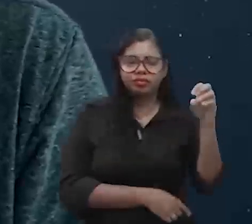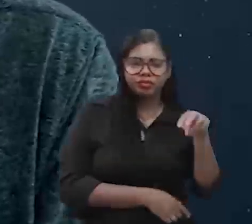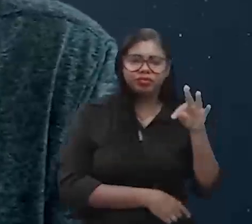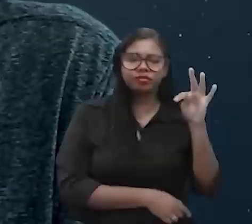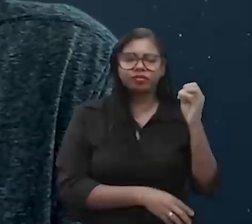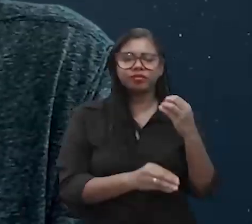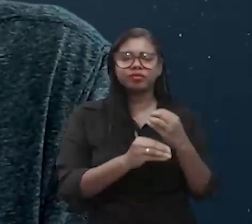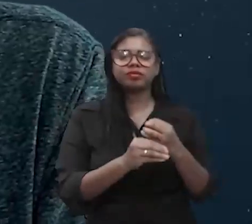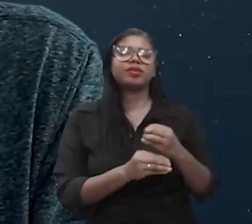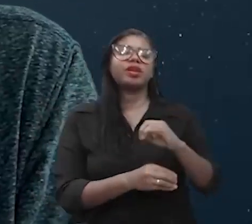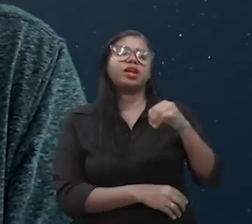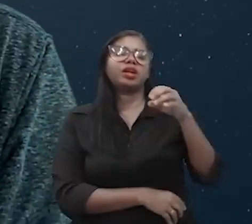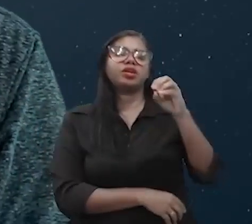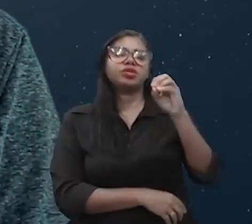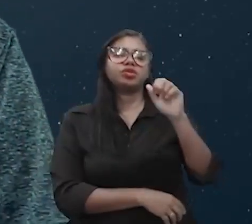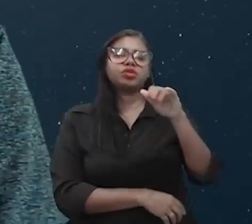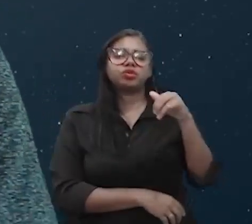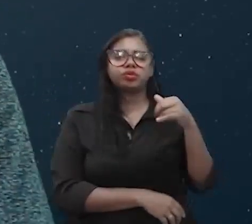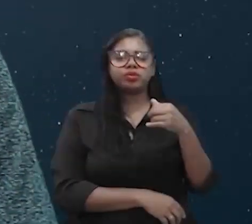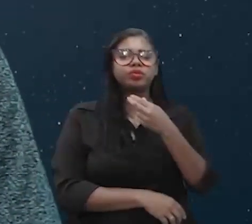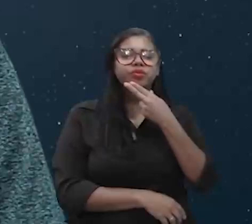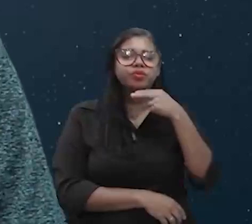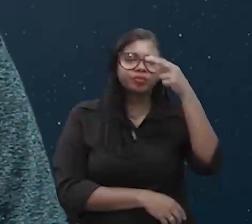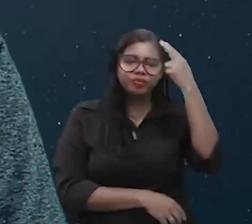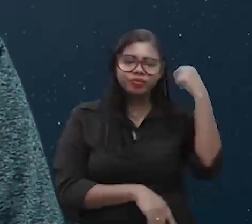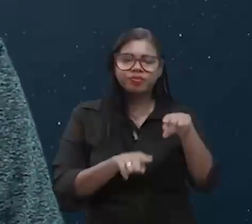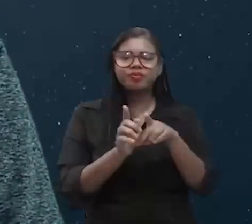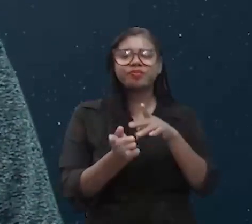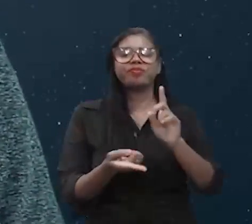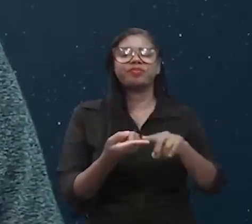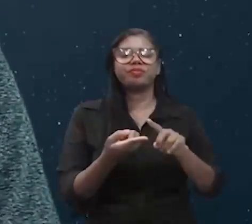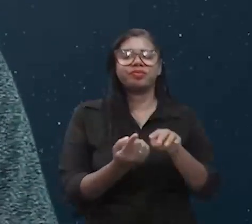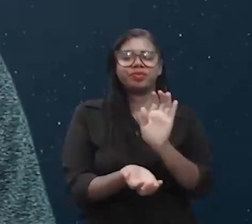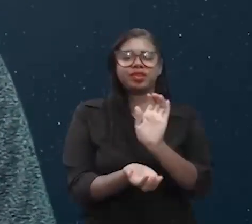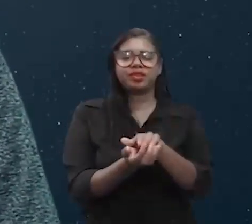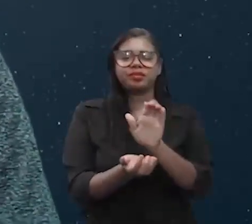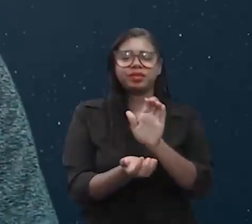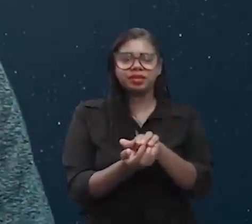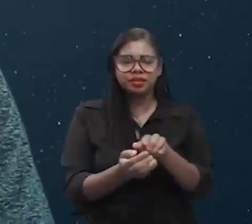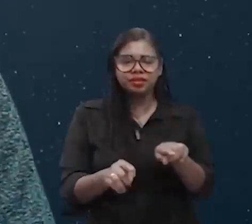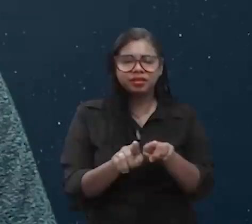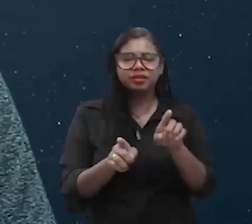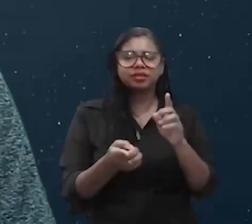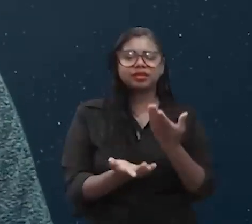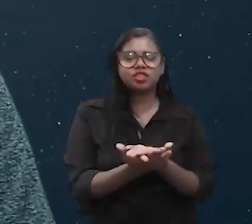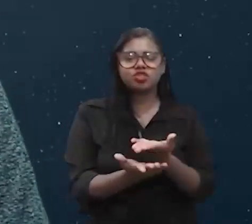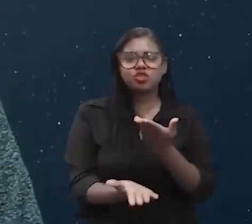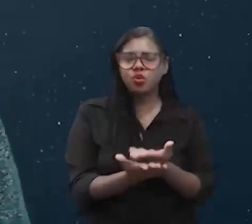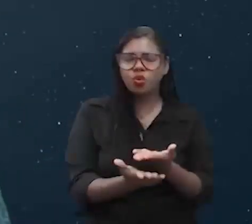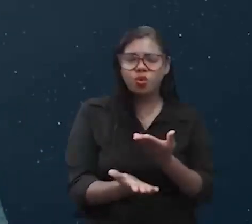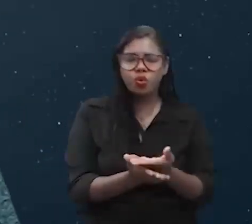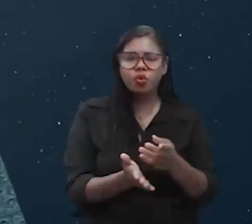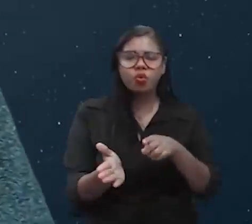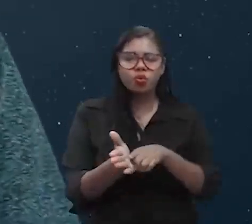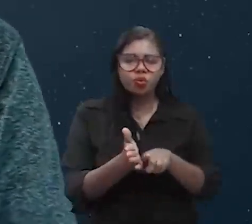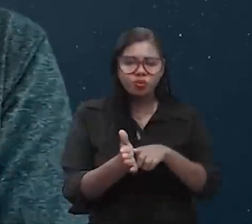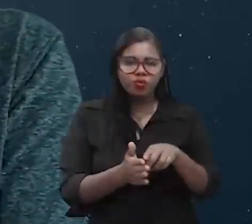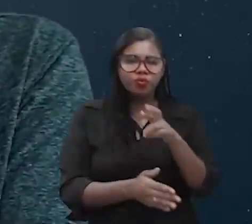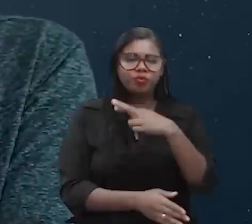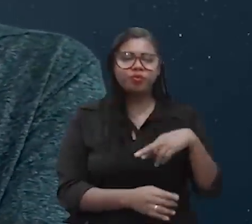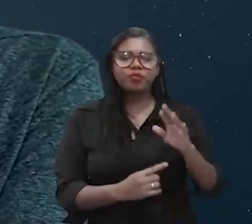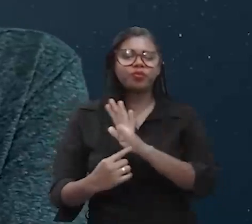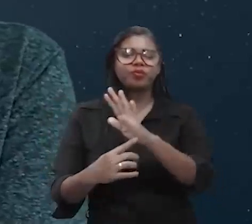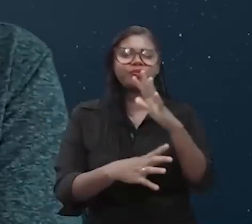Joaquim Nabuco, grande pernambucano, Joaquim Nabuco, também estudioso, abolicionista, etc. Então,